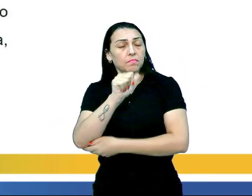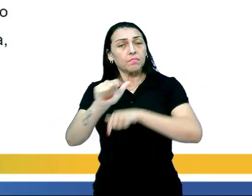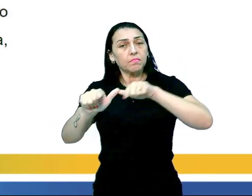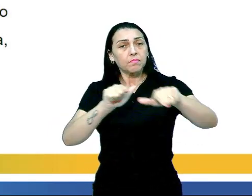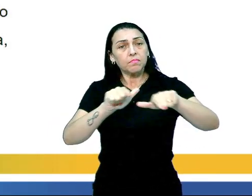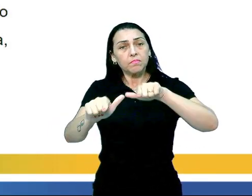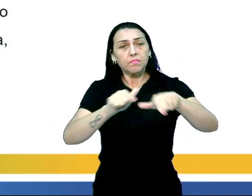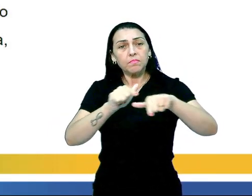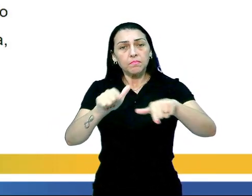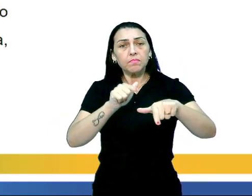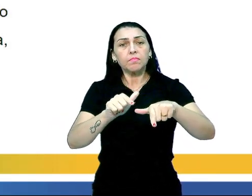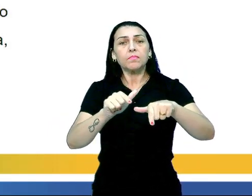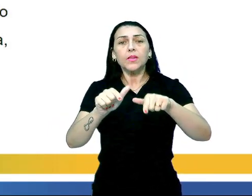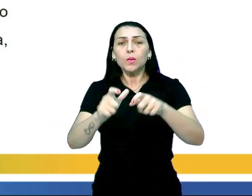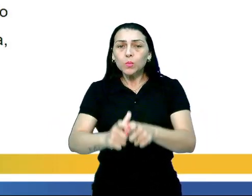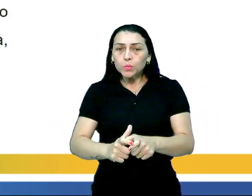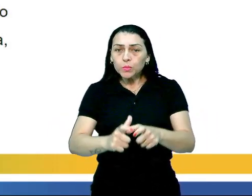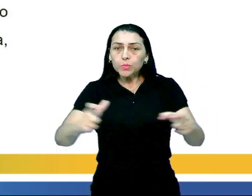por mulheres